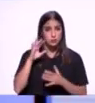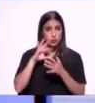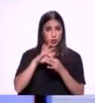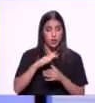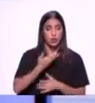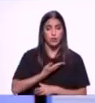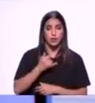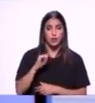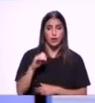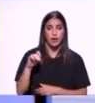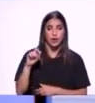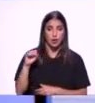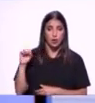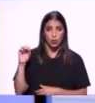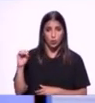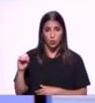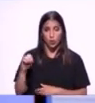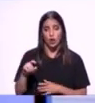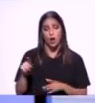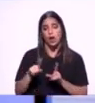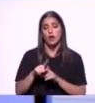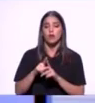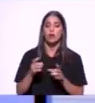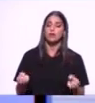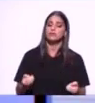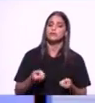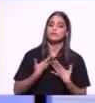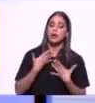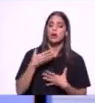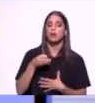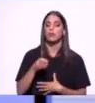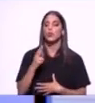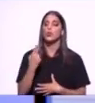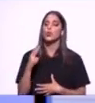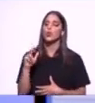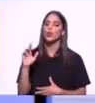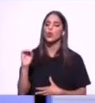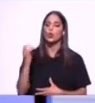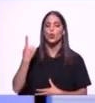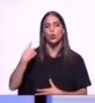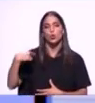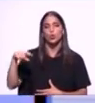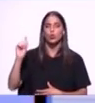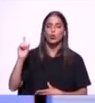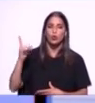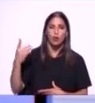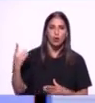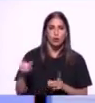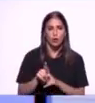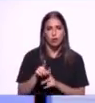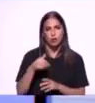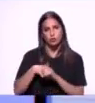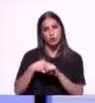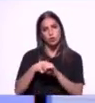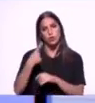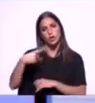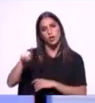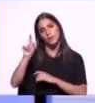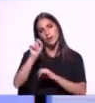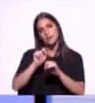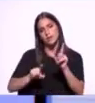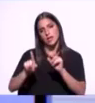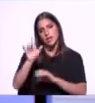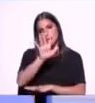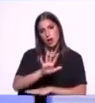Sousa, disse que não era bacteriologicamente puro, para discordar, apresentar a sua discordância da chamada do jogador à seleção, para quando